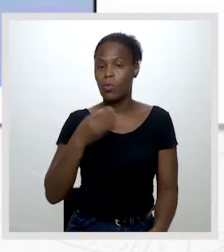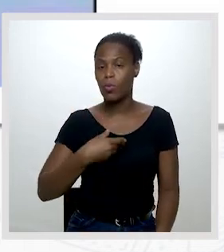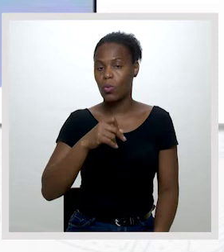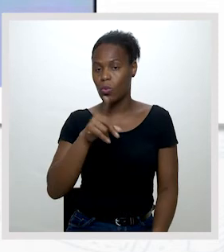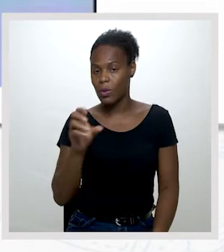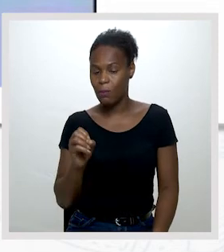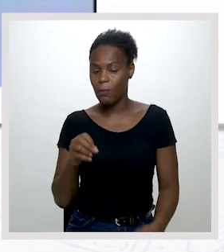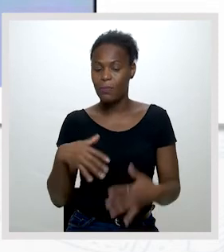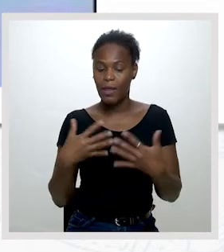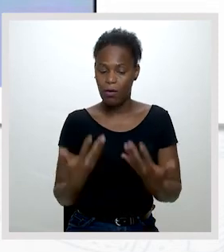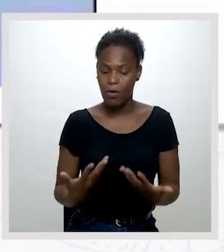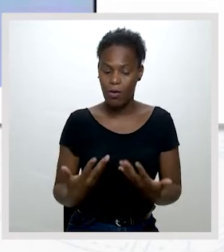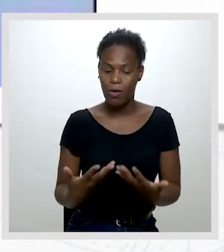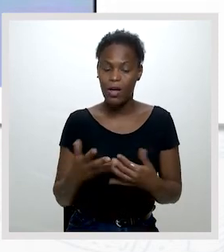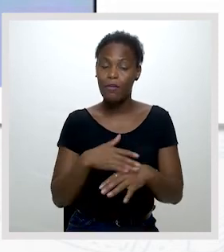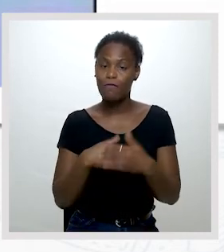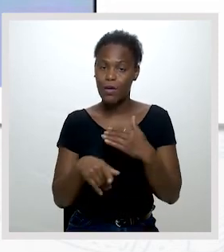feito isso,